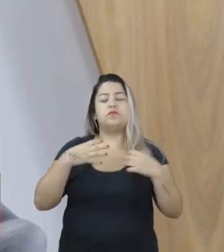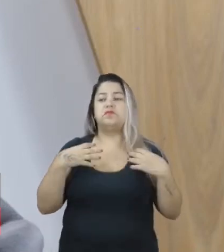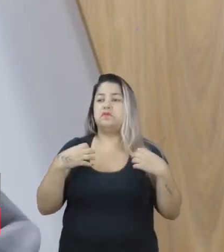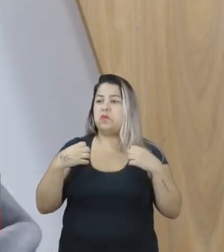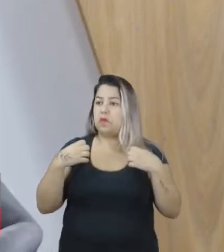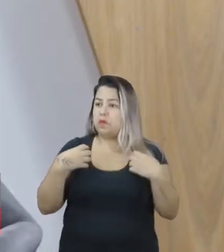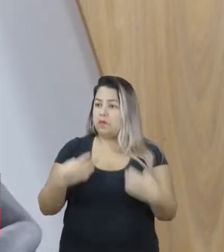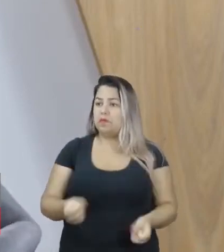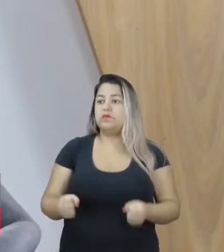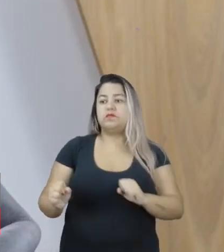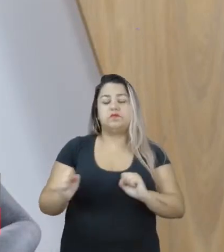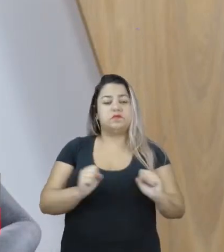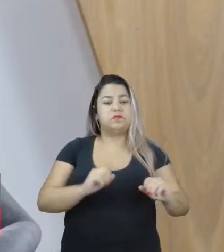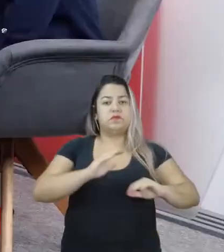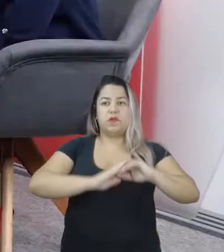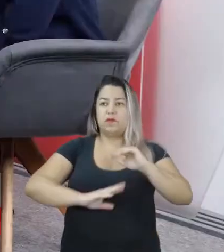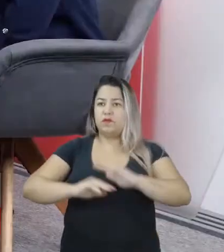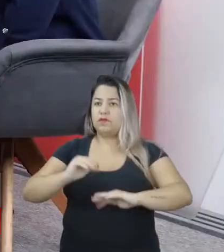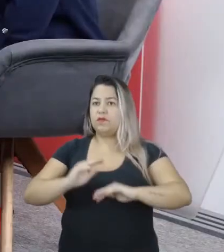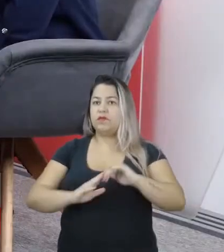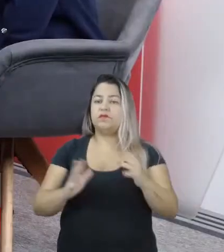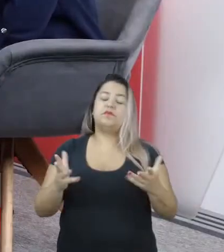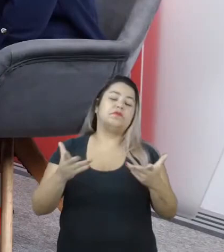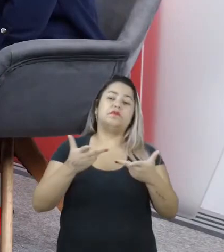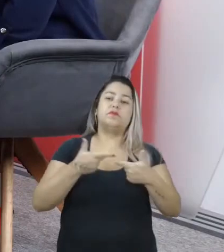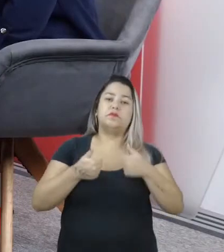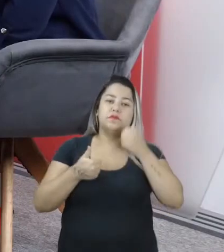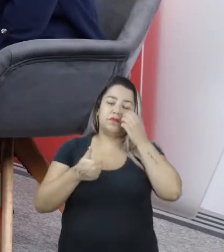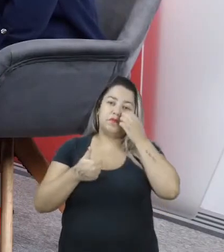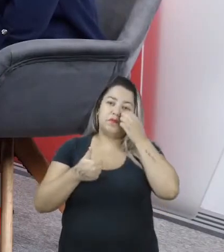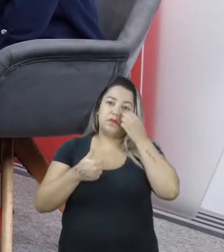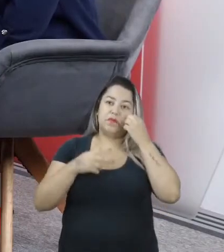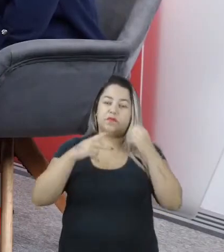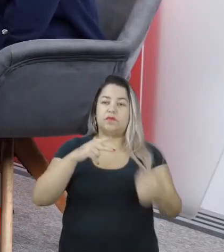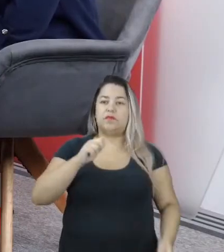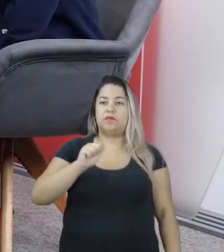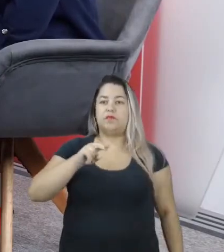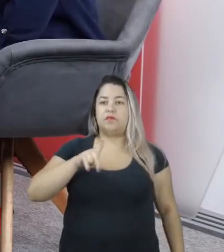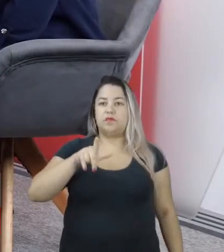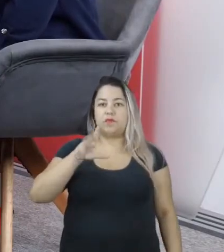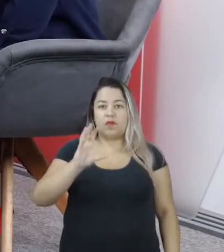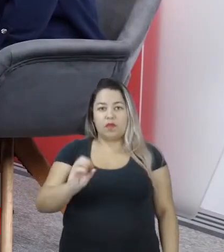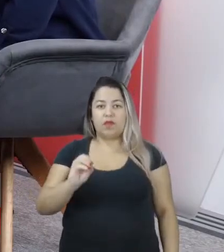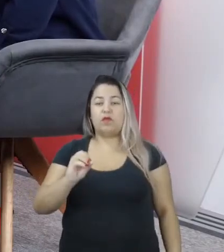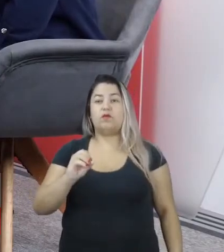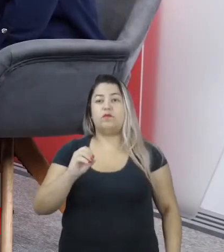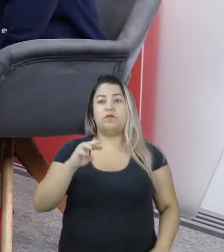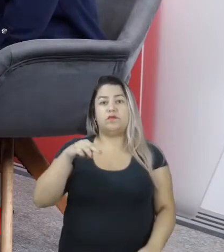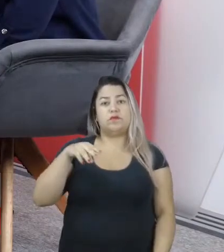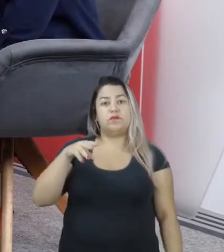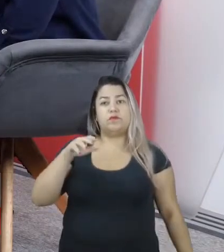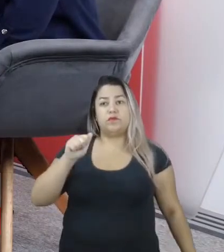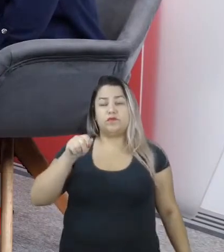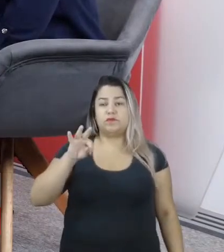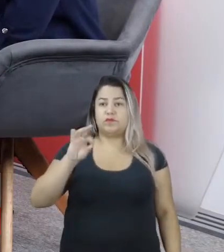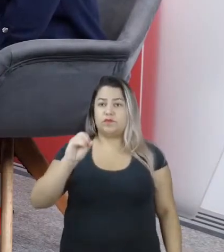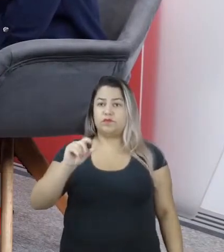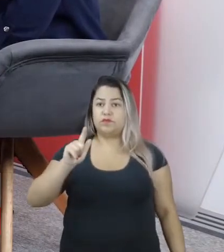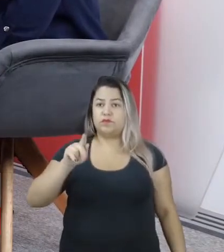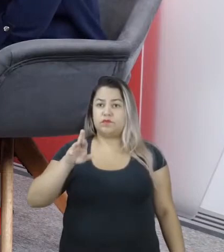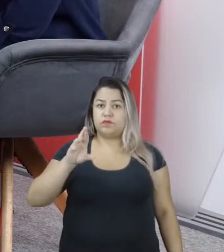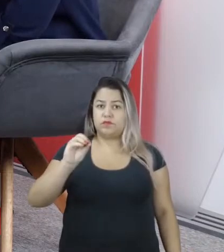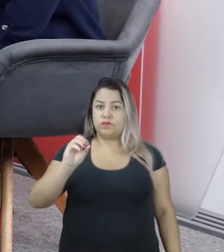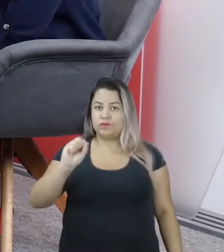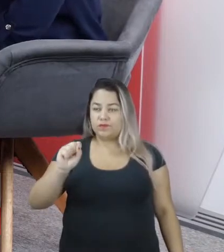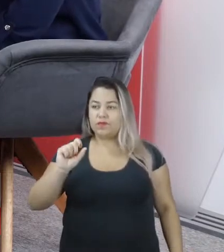aceita em qualquer lugar. Maravilha, aqui ó, o Paulo Carvalho, lá de Corumbá, Mato Grosso do Sul, diz que é muito gratificante ter feito